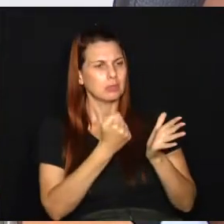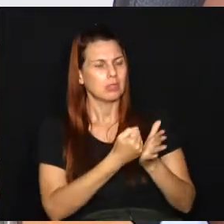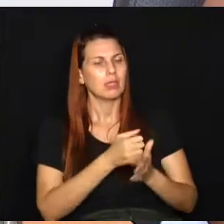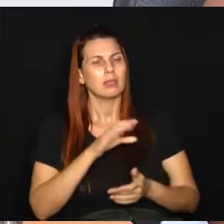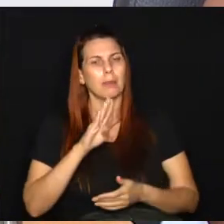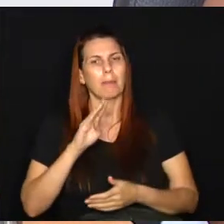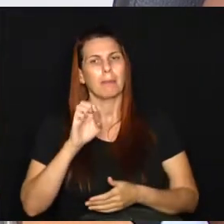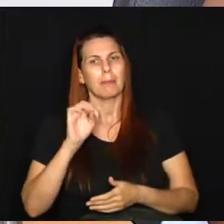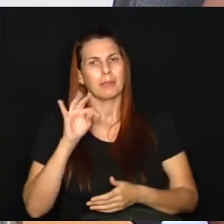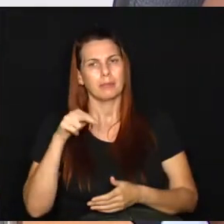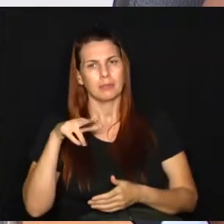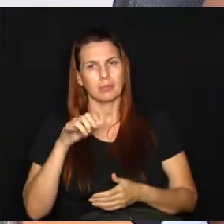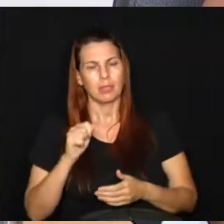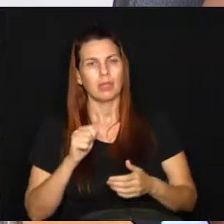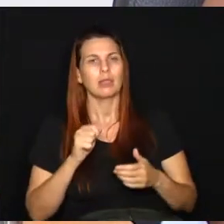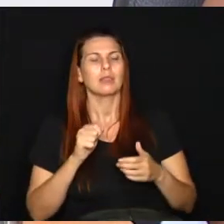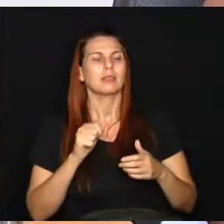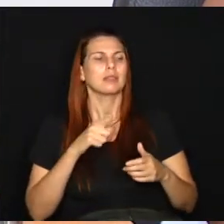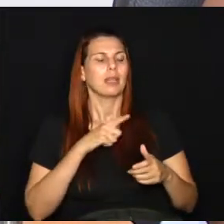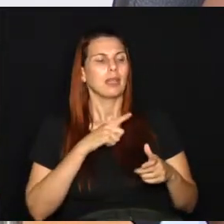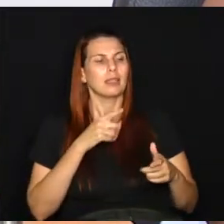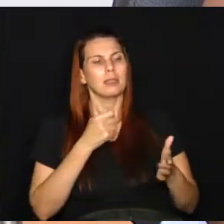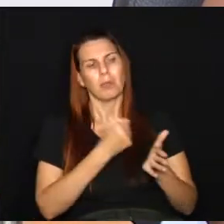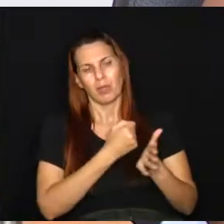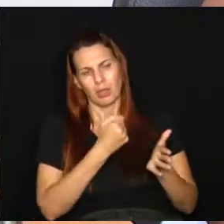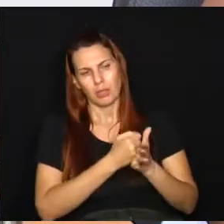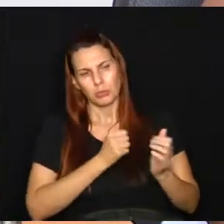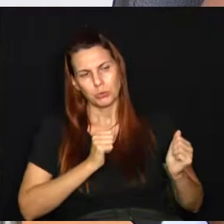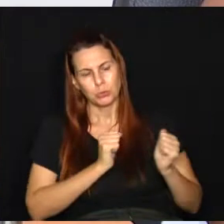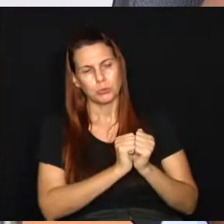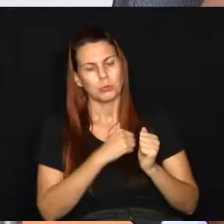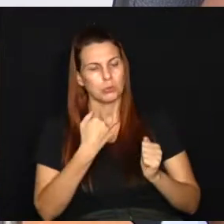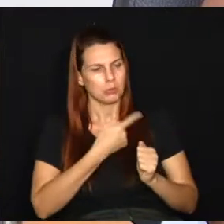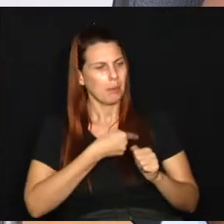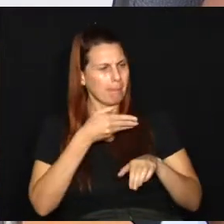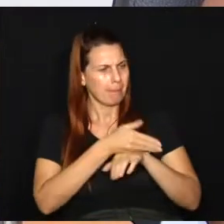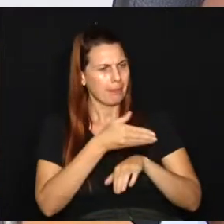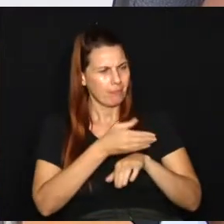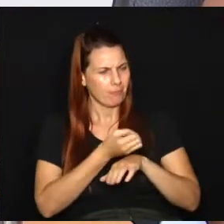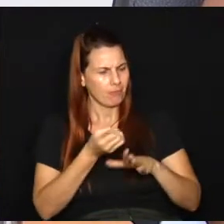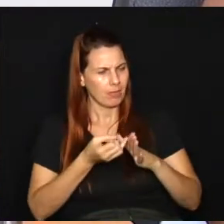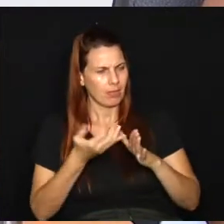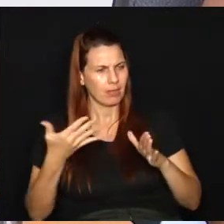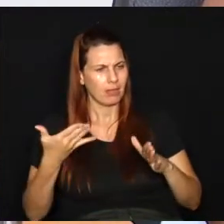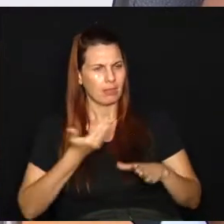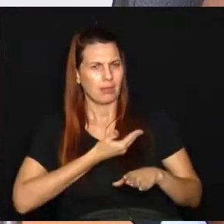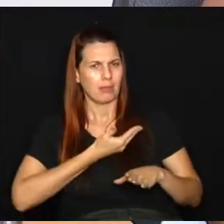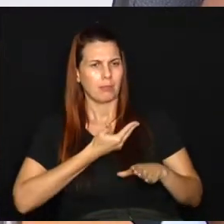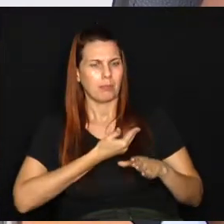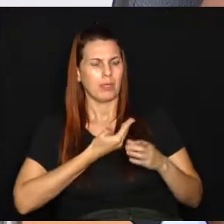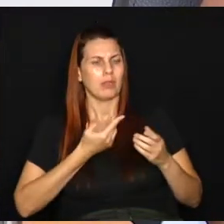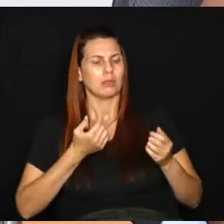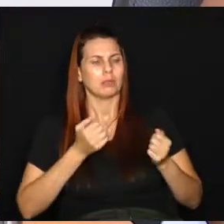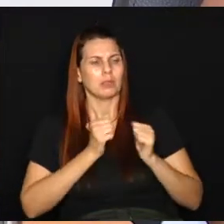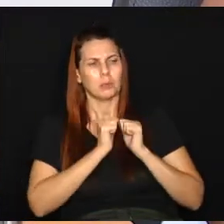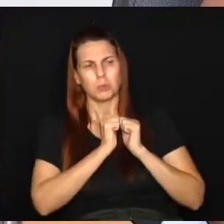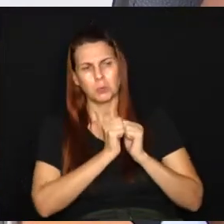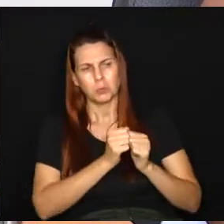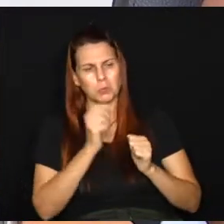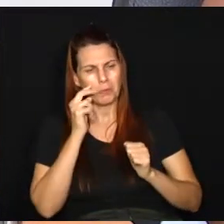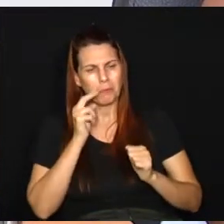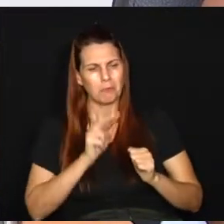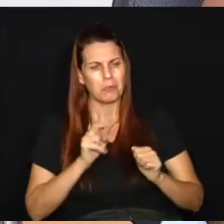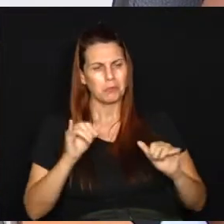que fez várias atividades lá, né, Betânia? A gente tem grandes amigos que acompanhou a nossa luta. A gente